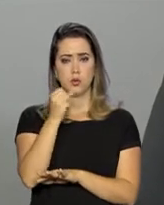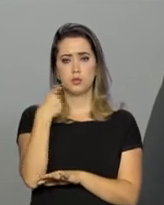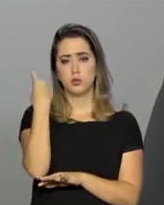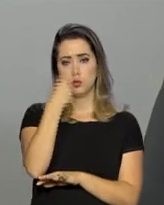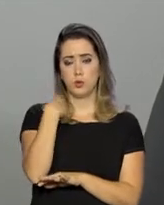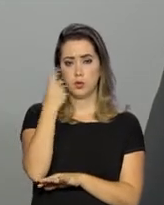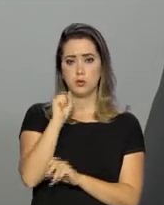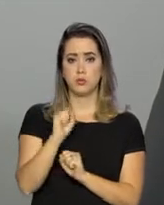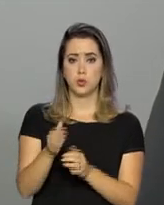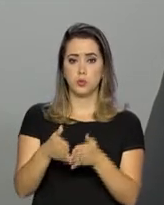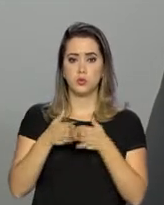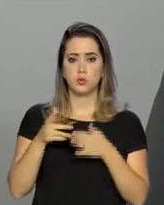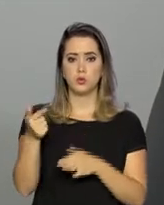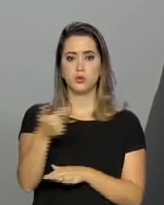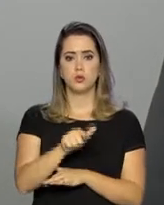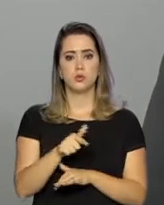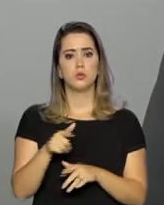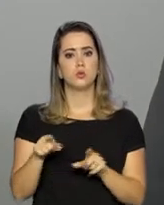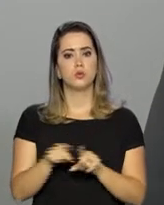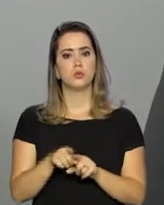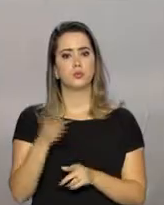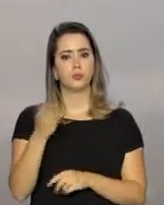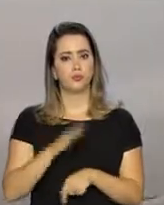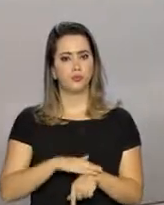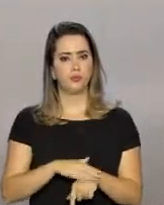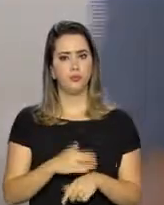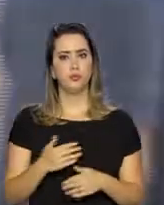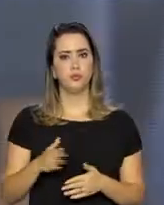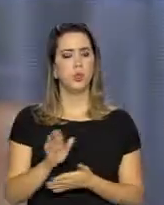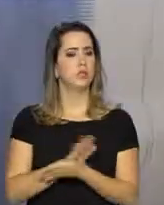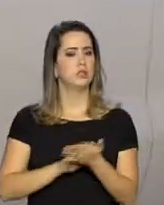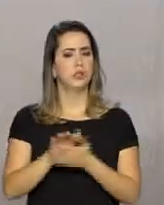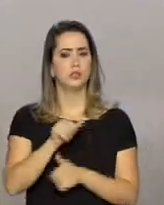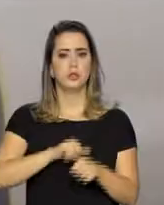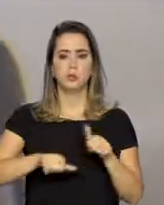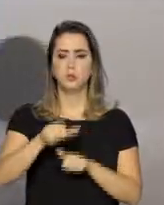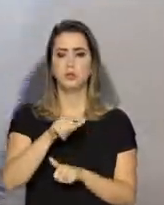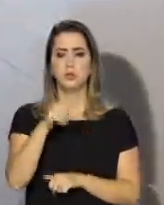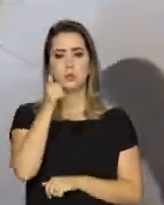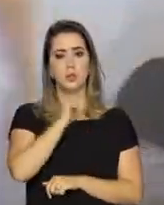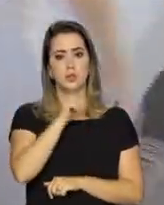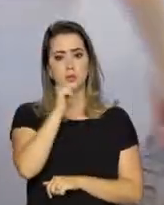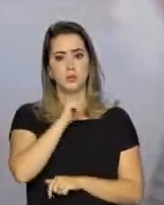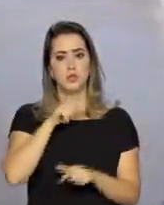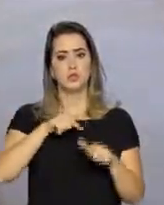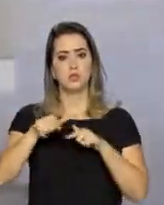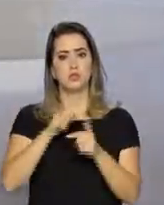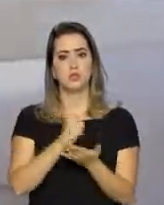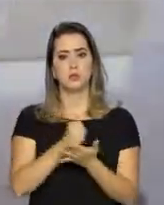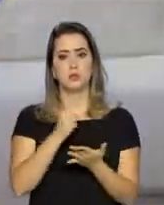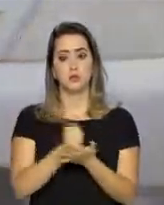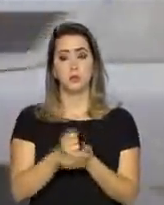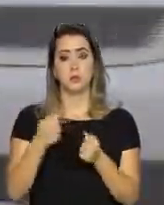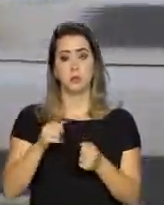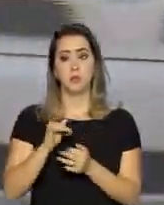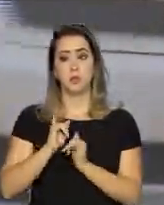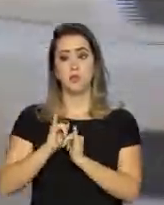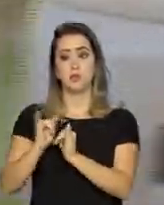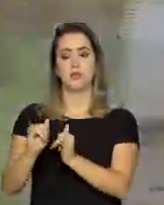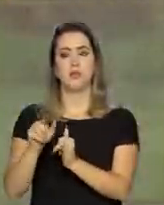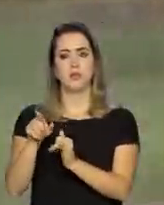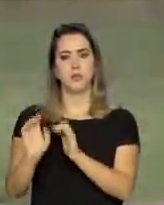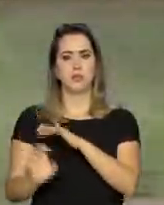câmera ela solicitar o requerimento naquele momento nada muda para as mulheres empregadas que devem informar ao